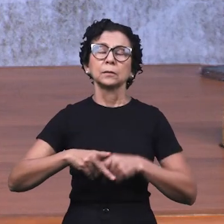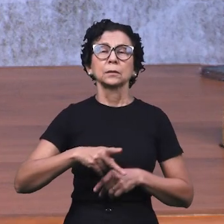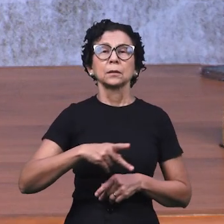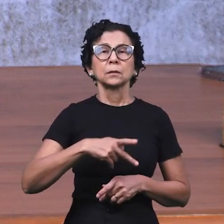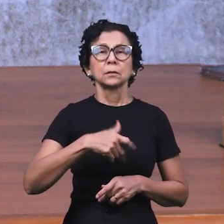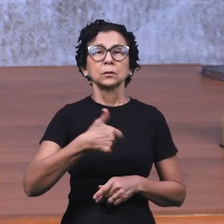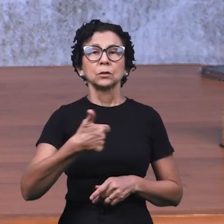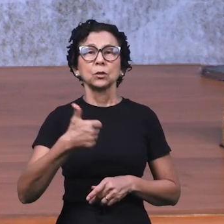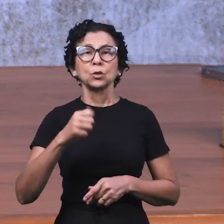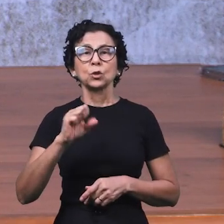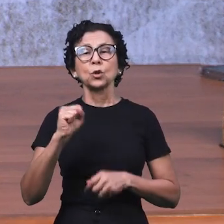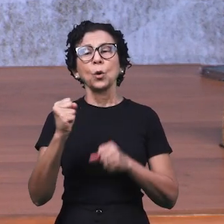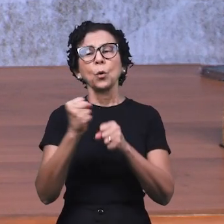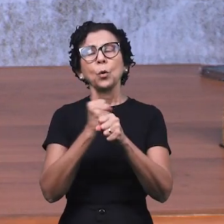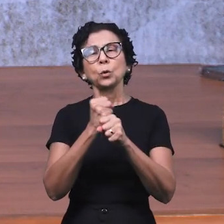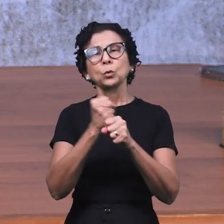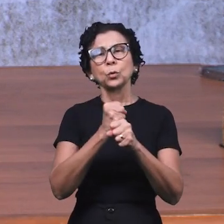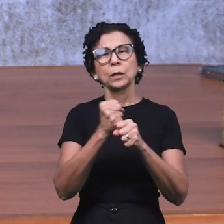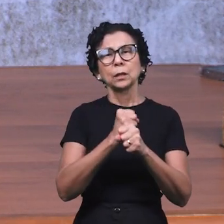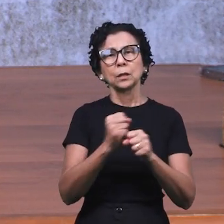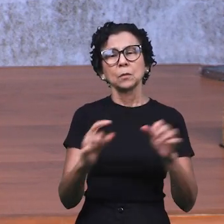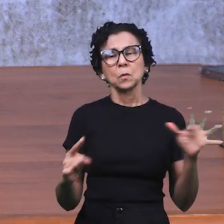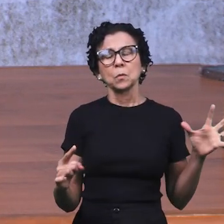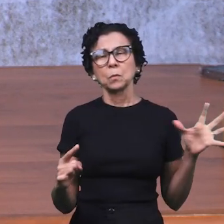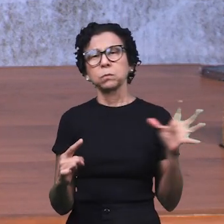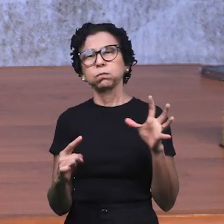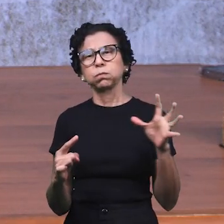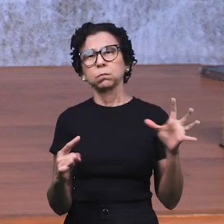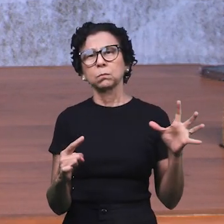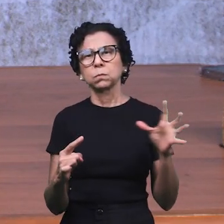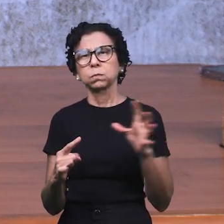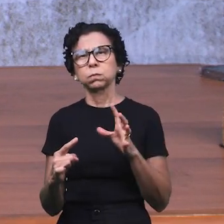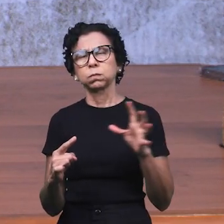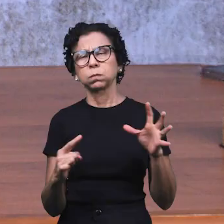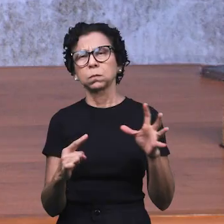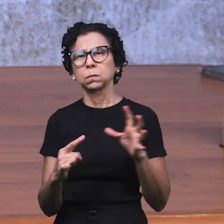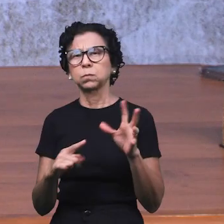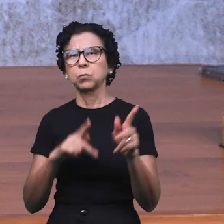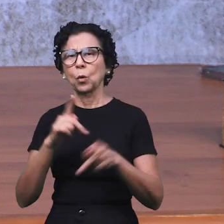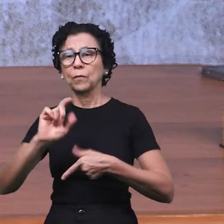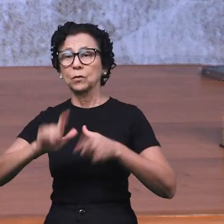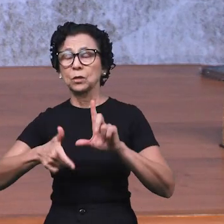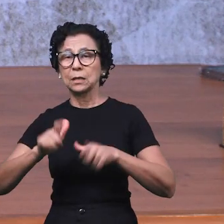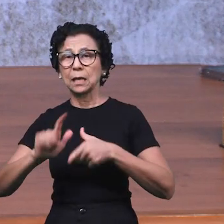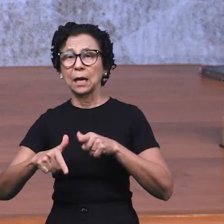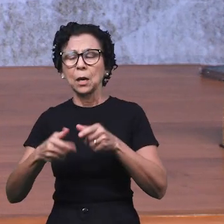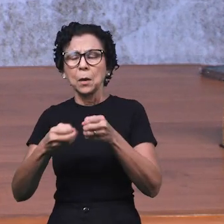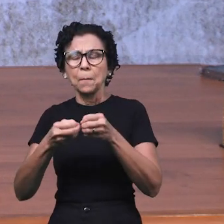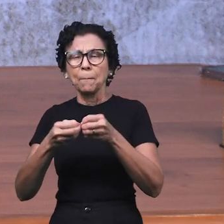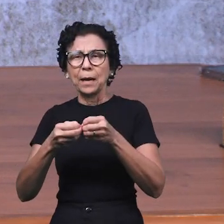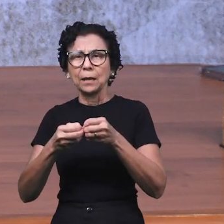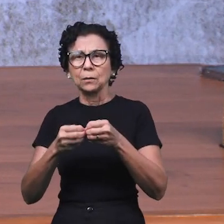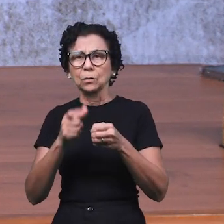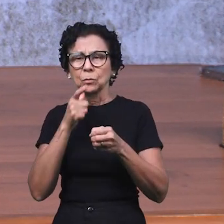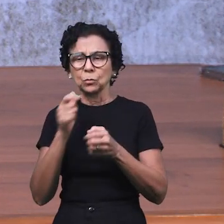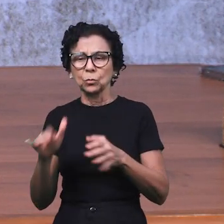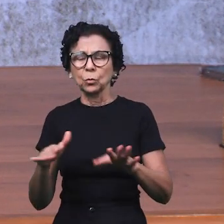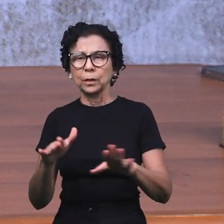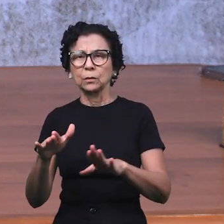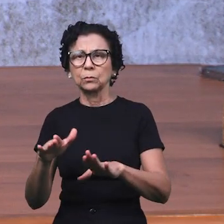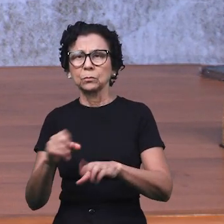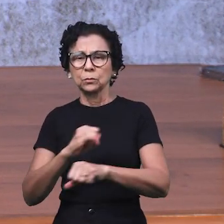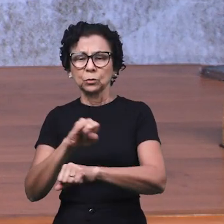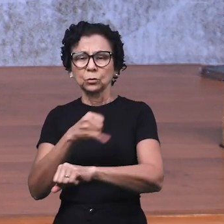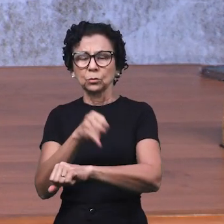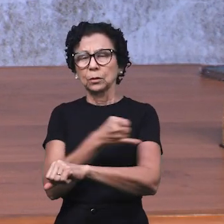a todos os filhos de Israel que estavam da além do Jordão, na terra dos amorreus, que está em